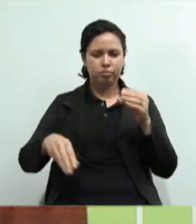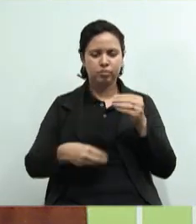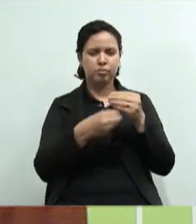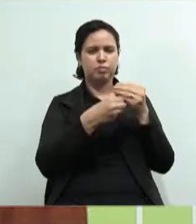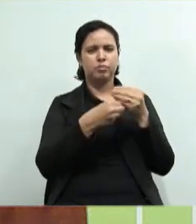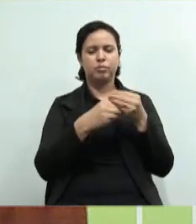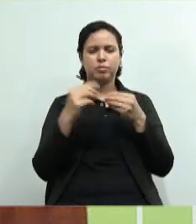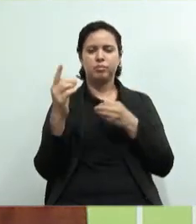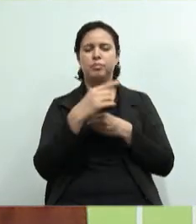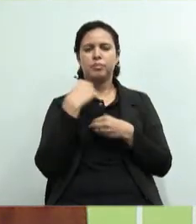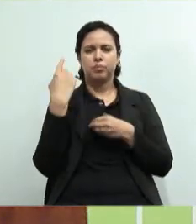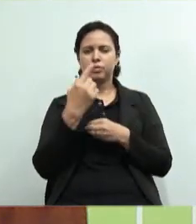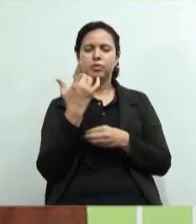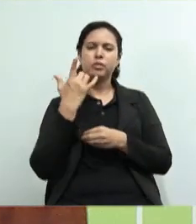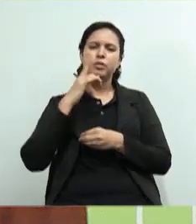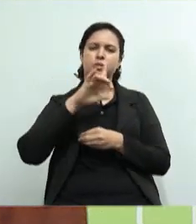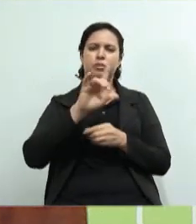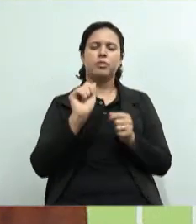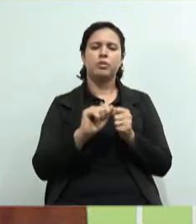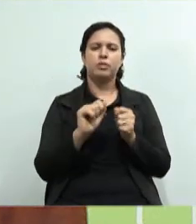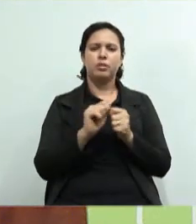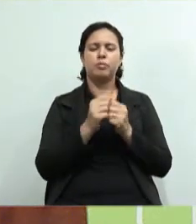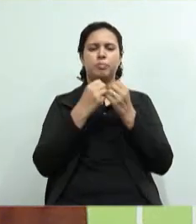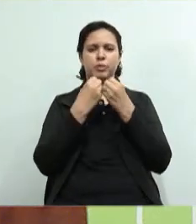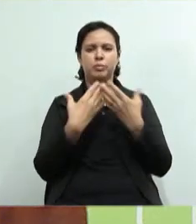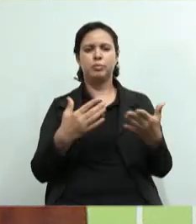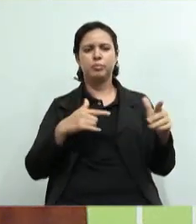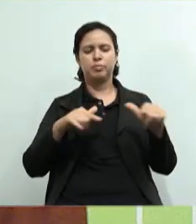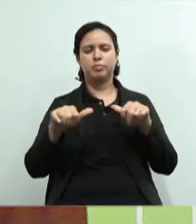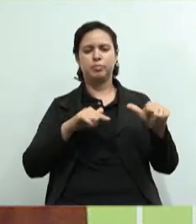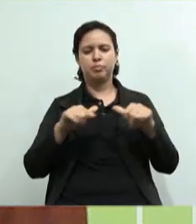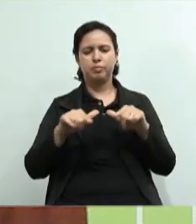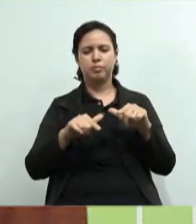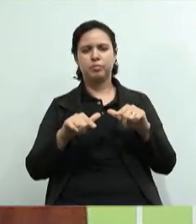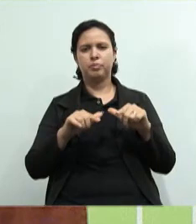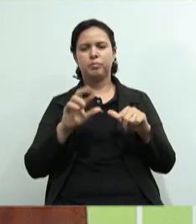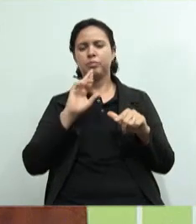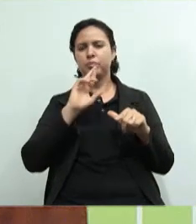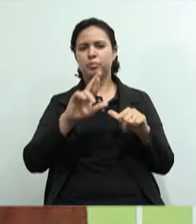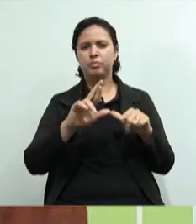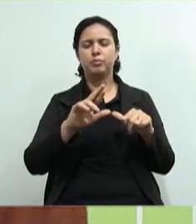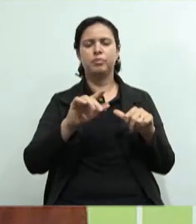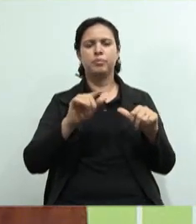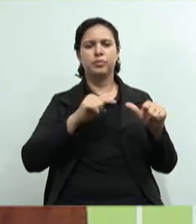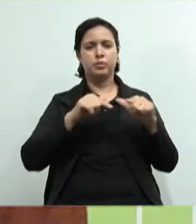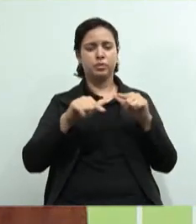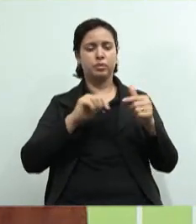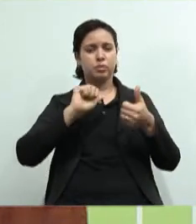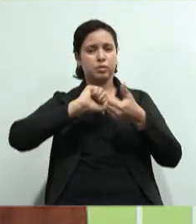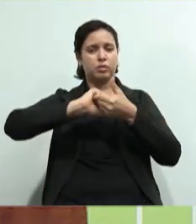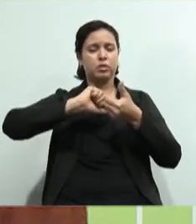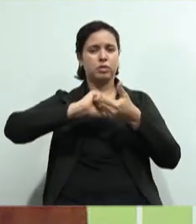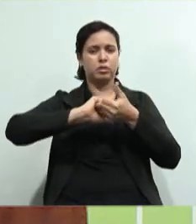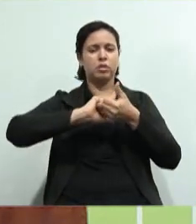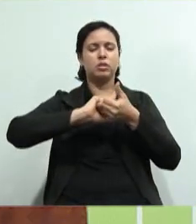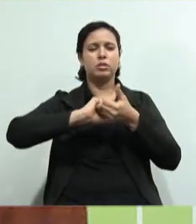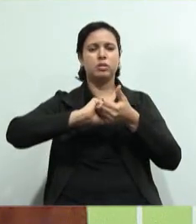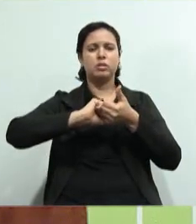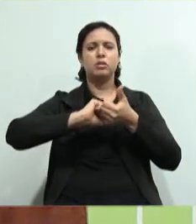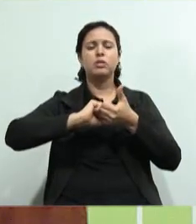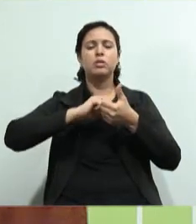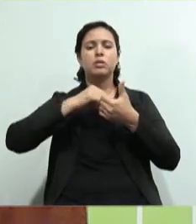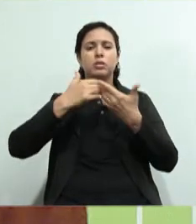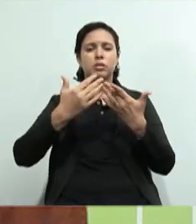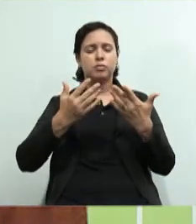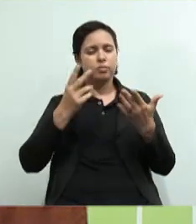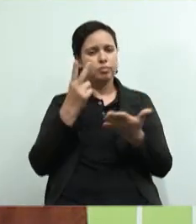a gente possa sempre fazer um bom trabalho, para a gente possa trabalhar com qualidade, tá? Qualidade, como a gente sempre